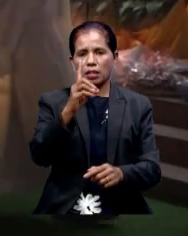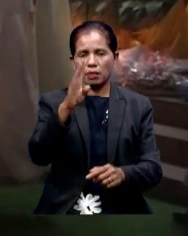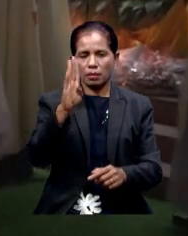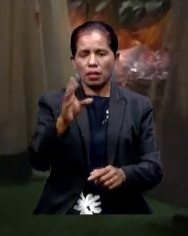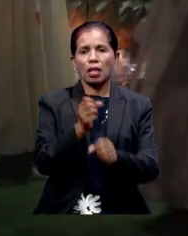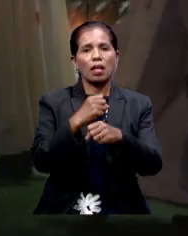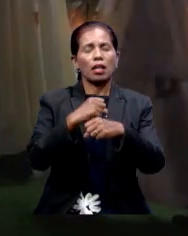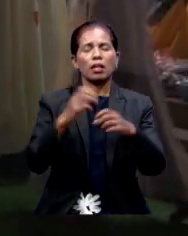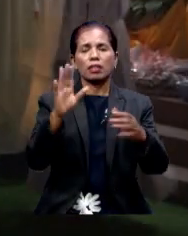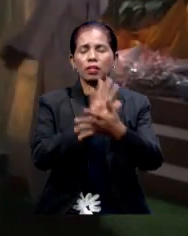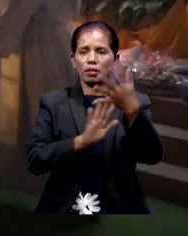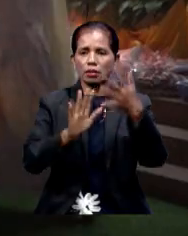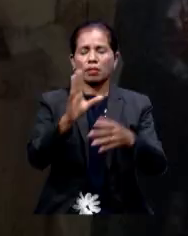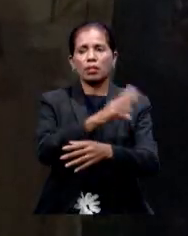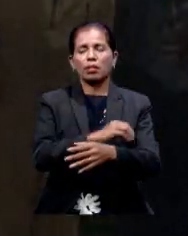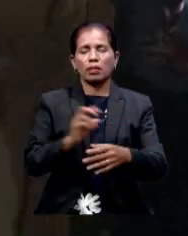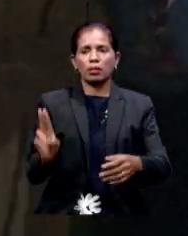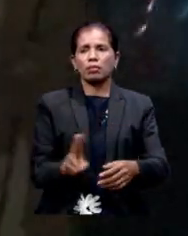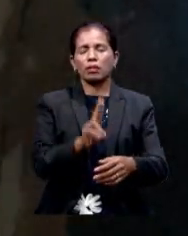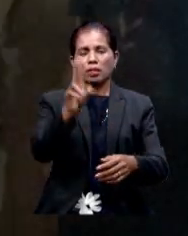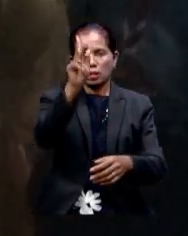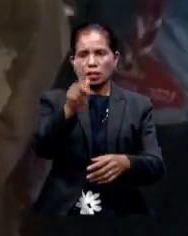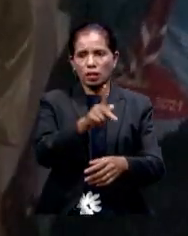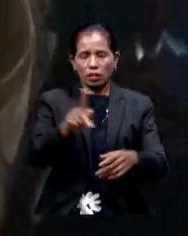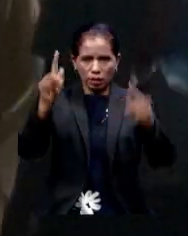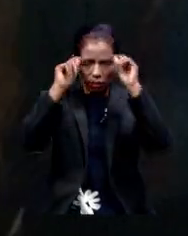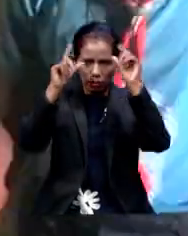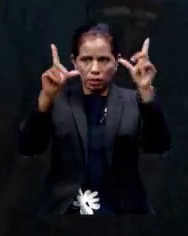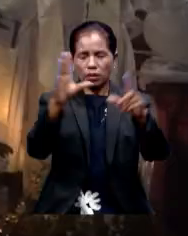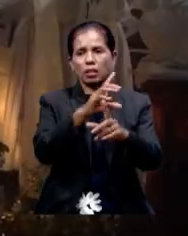à inauguração no lançamento da Universidade Católica Timorense, né,